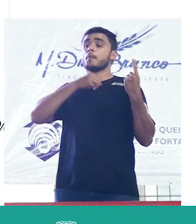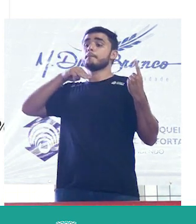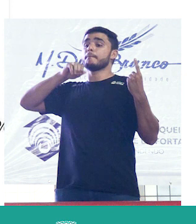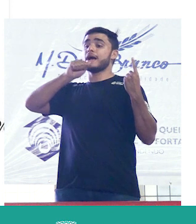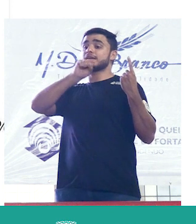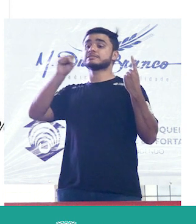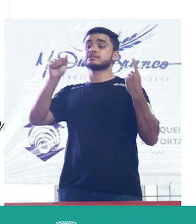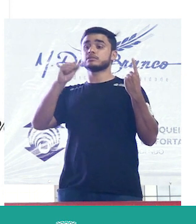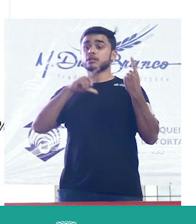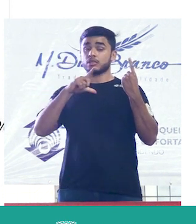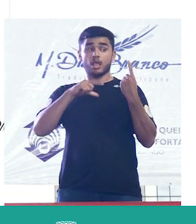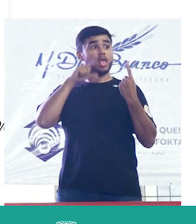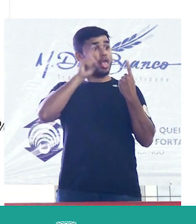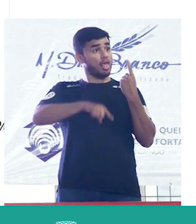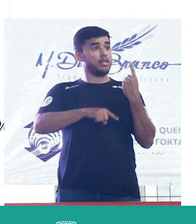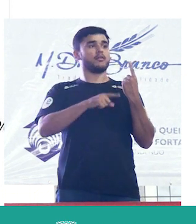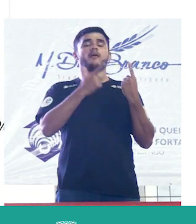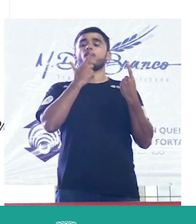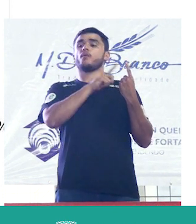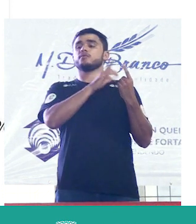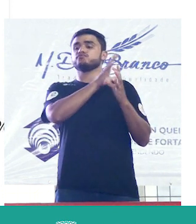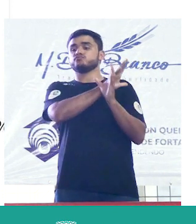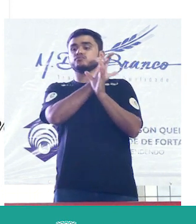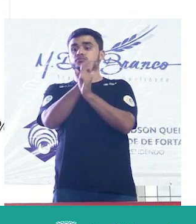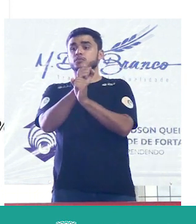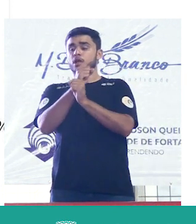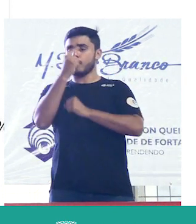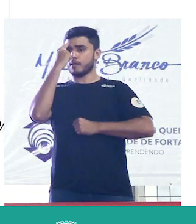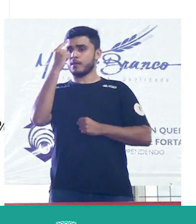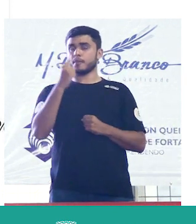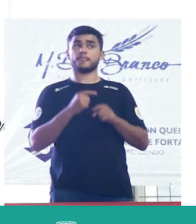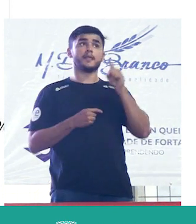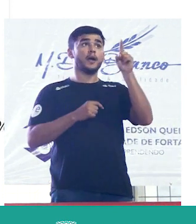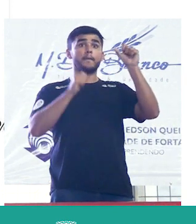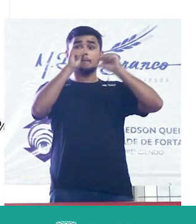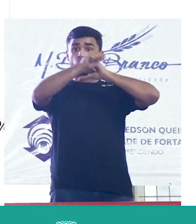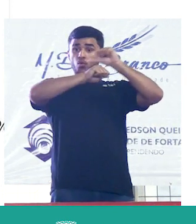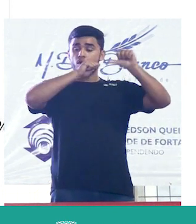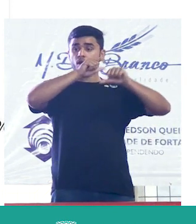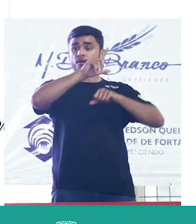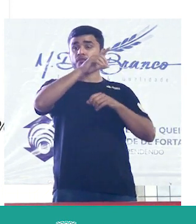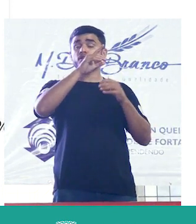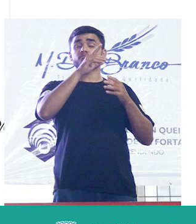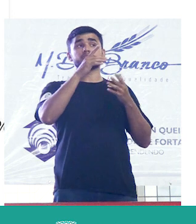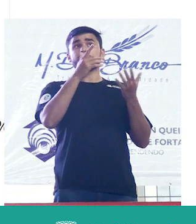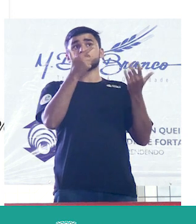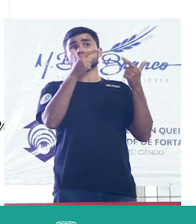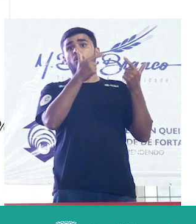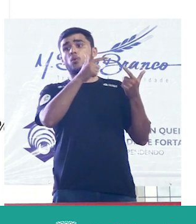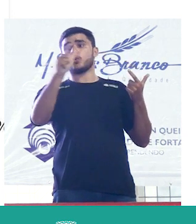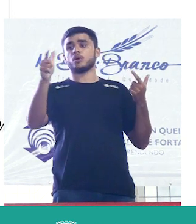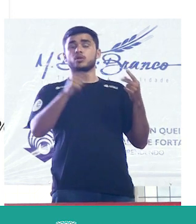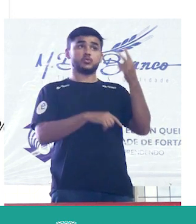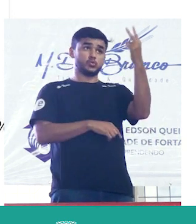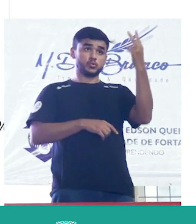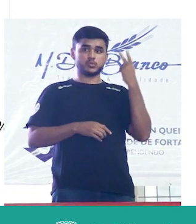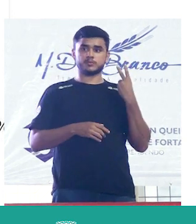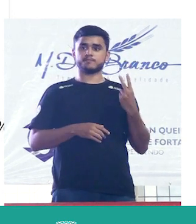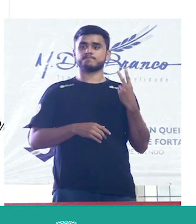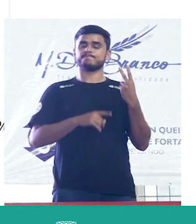que você calcule a massa de um produto, e ao invés de me dar a massa de um reagente, ela me dá as massas de